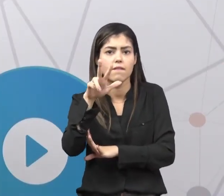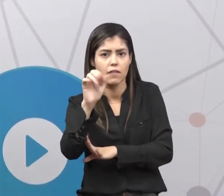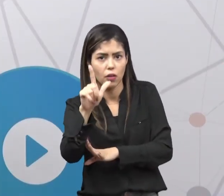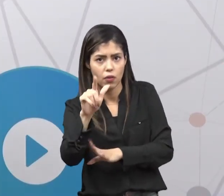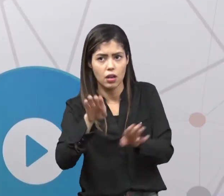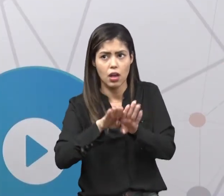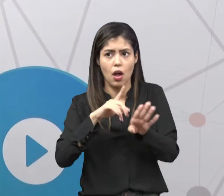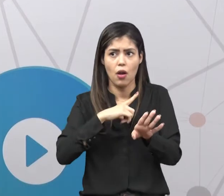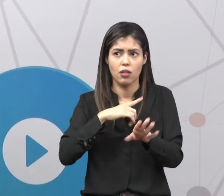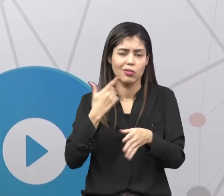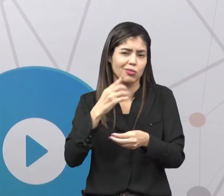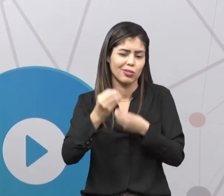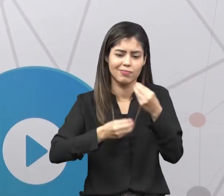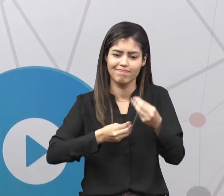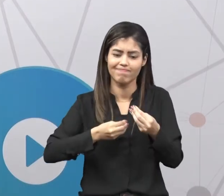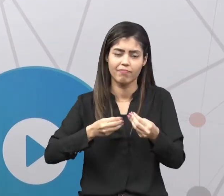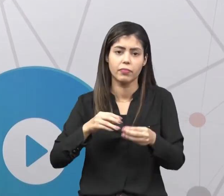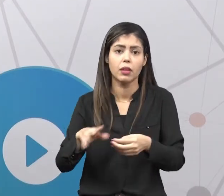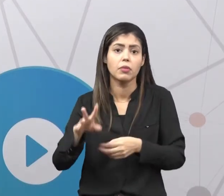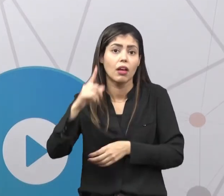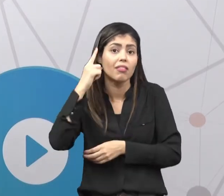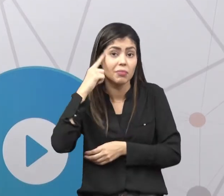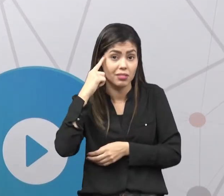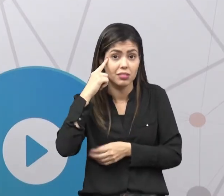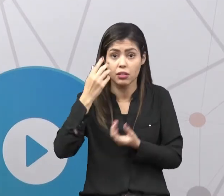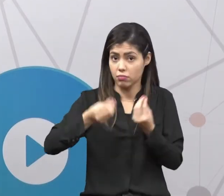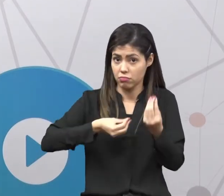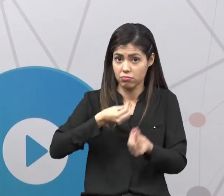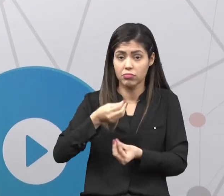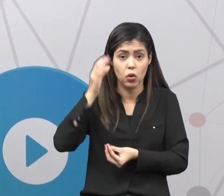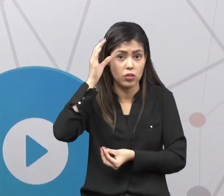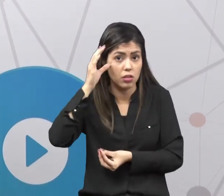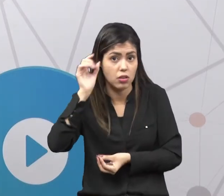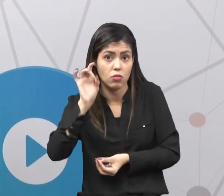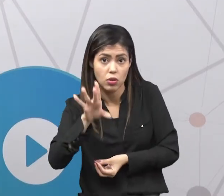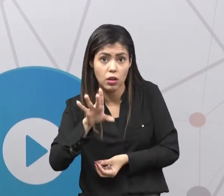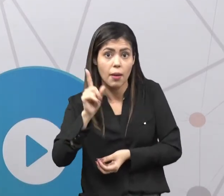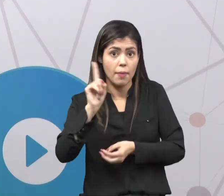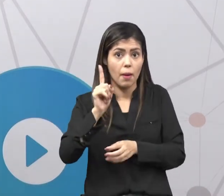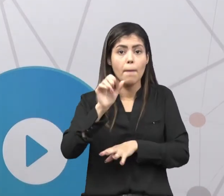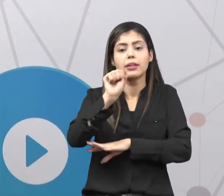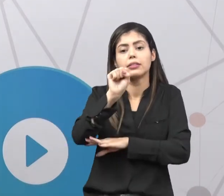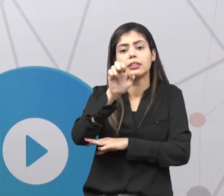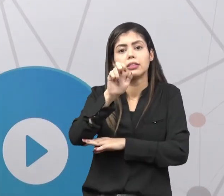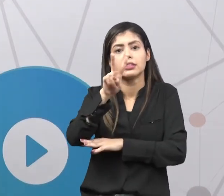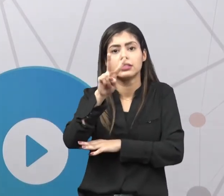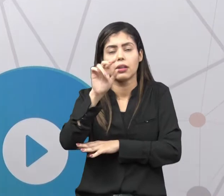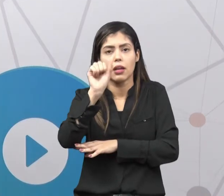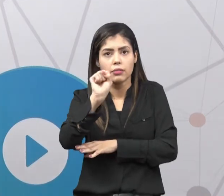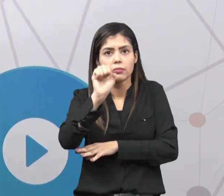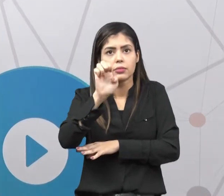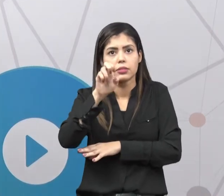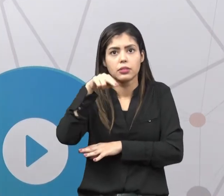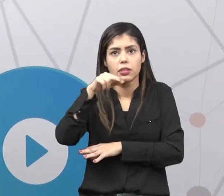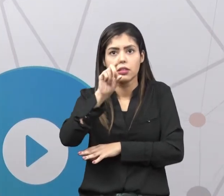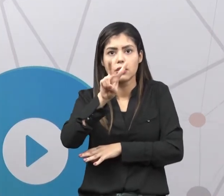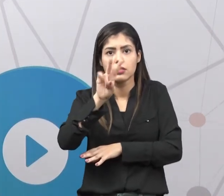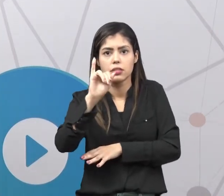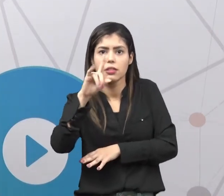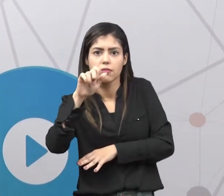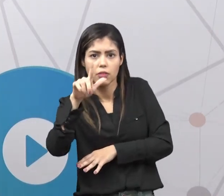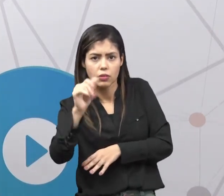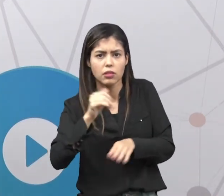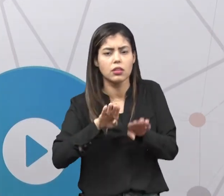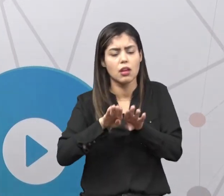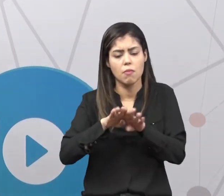ter a conscientização, o ser humano tem que ter uma sensibilidade de realmente, né, ajudar a fazer essas ações e práticas para